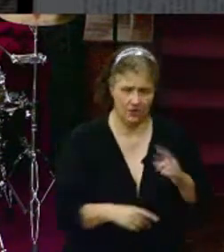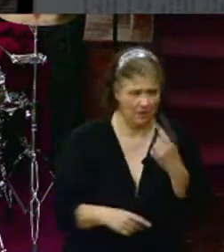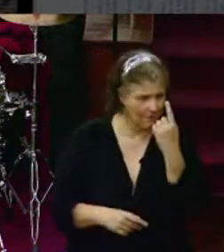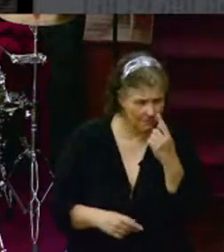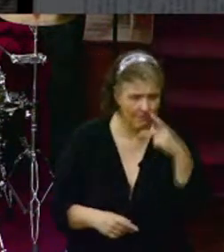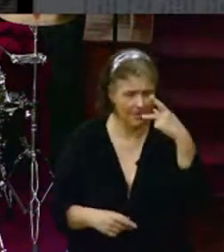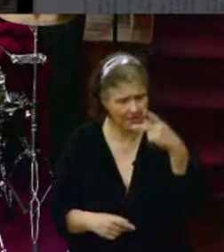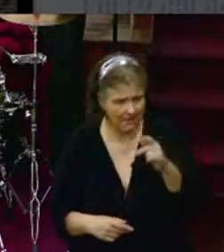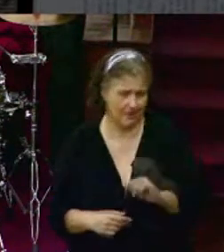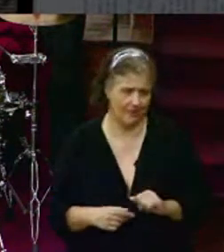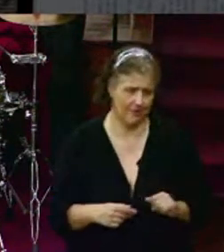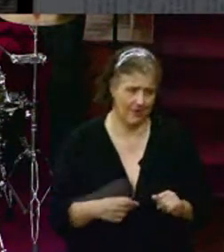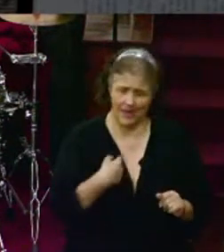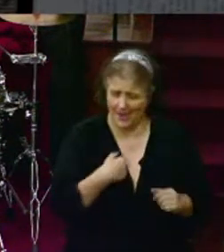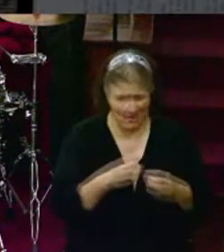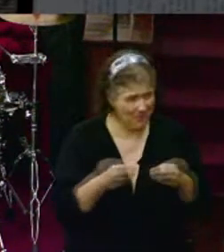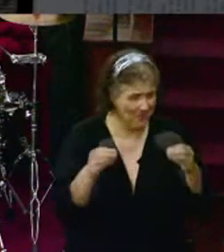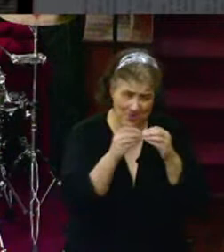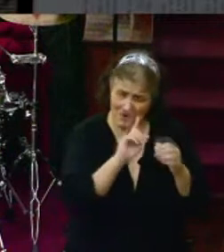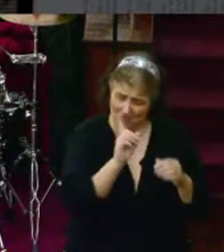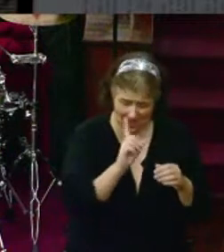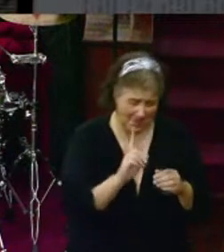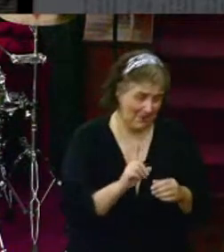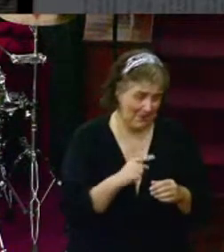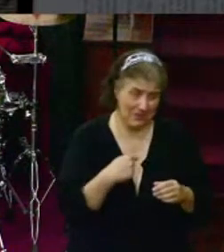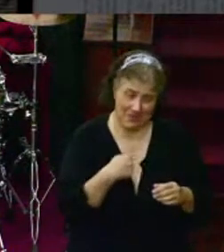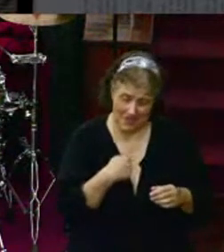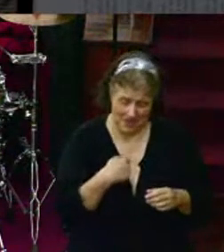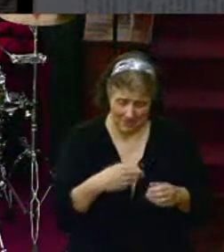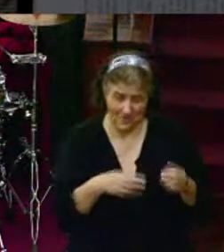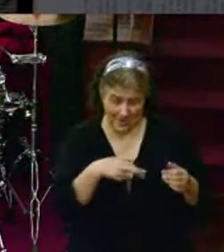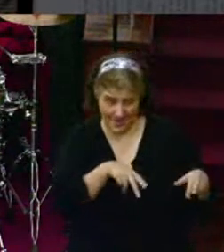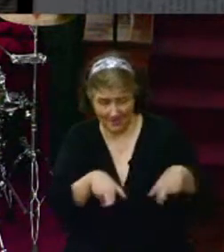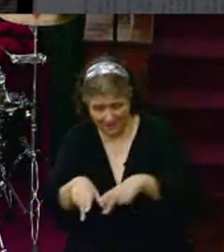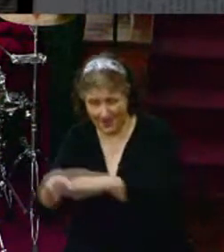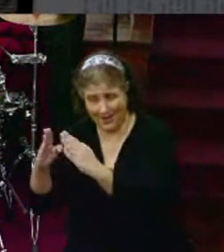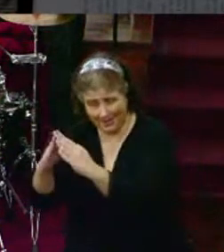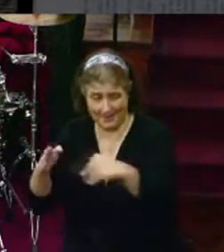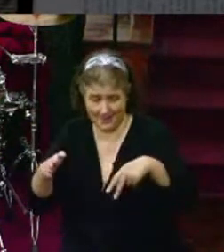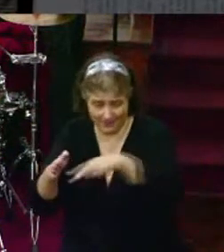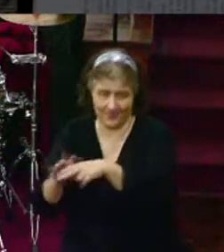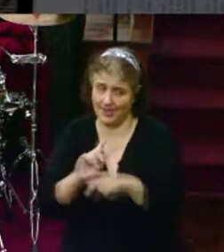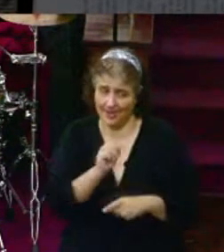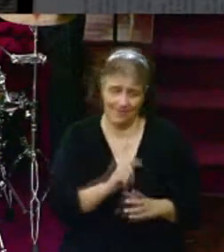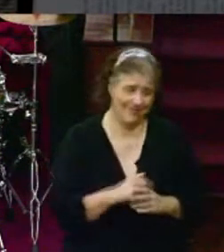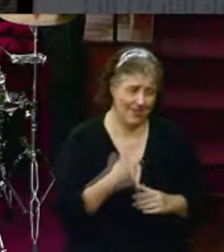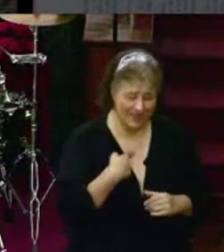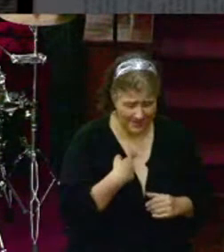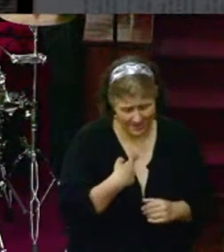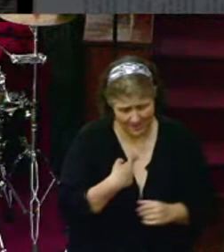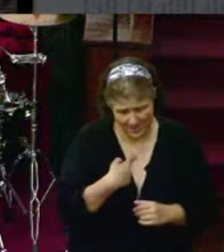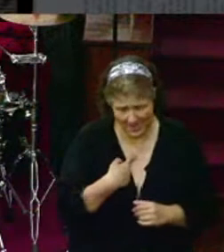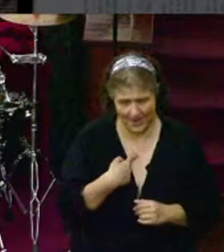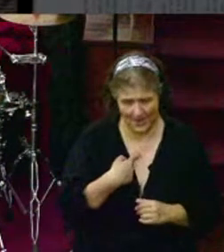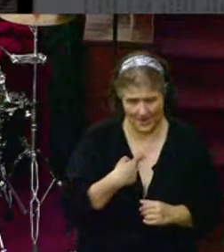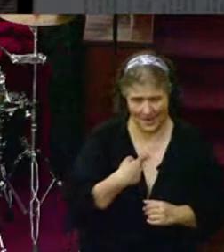palavra, e o meu rapaz será curado. Porque eu também sou homem sujeito à autoridade, e